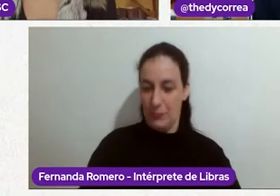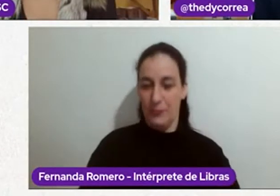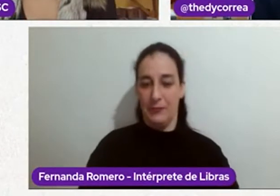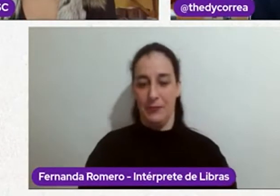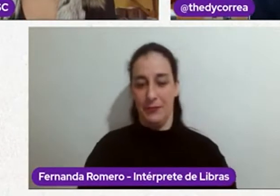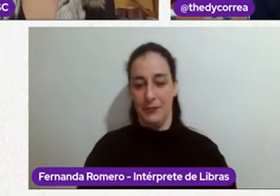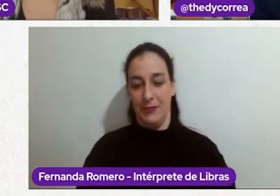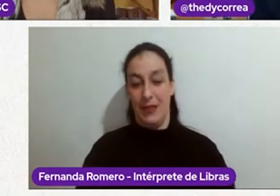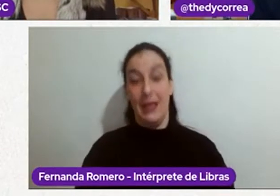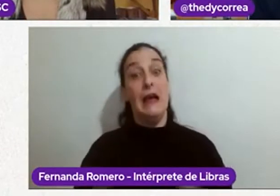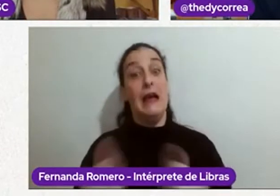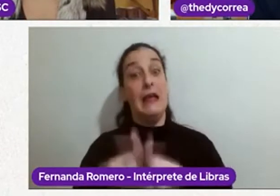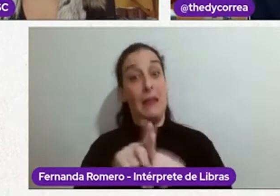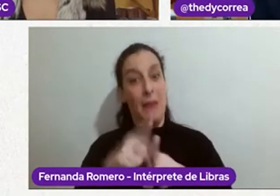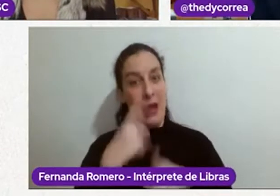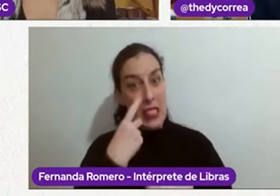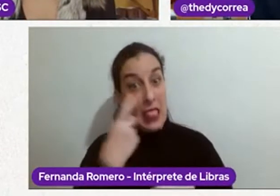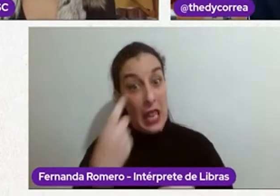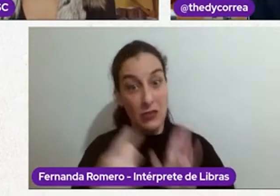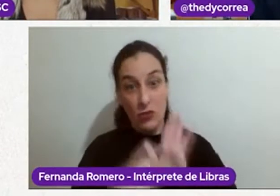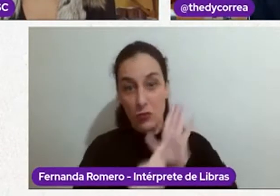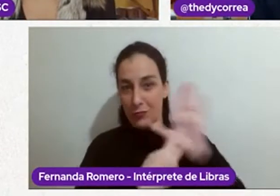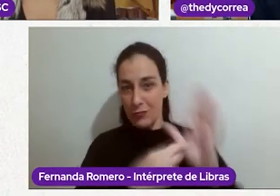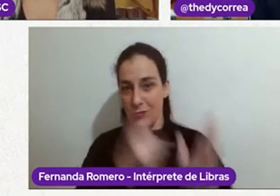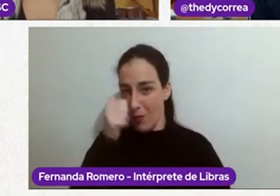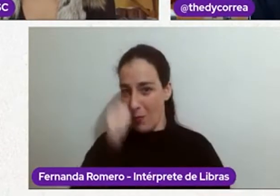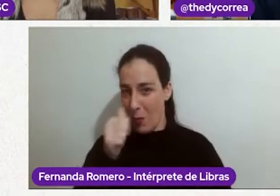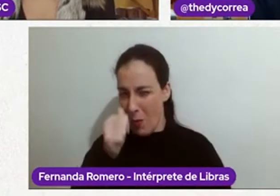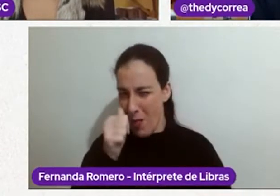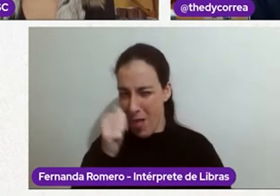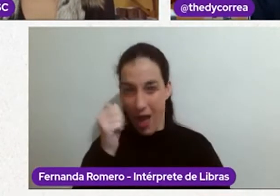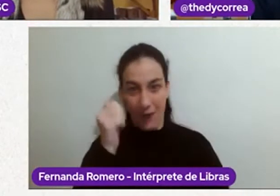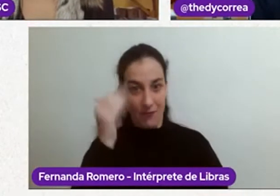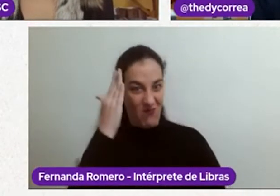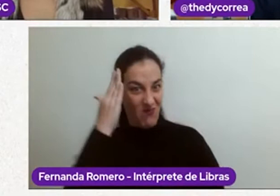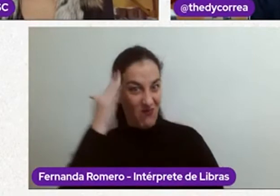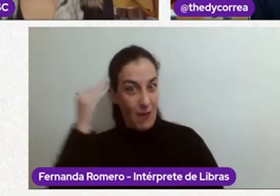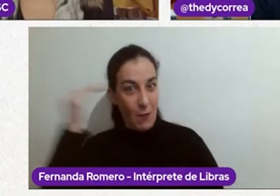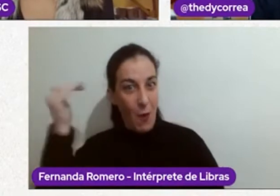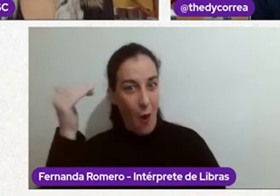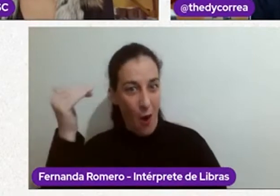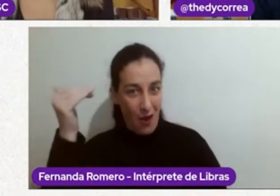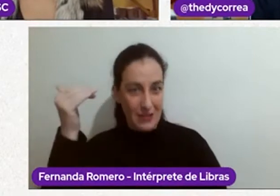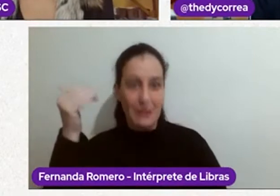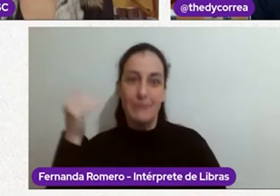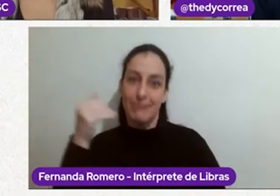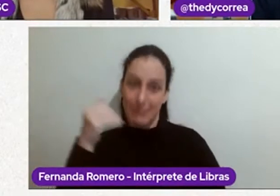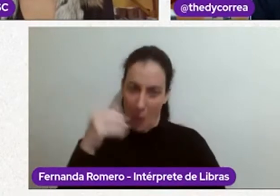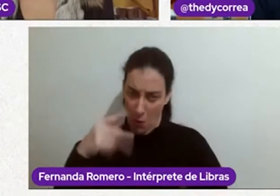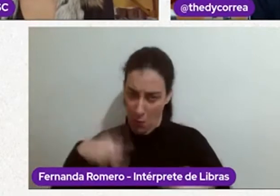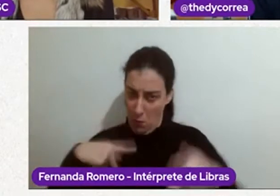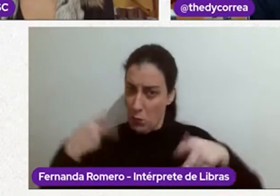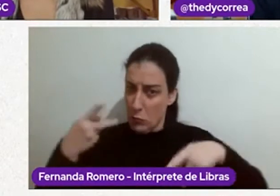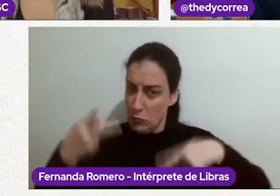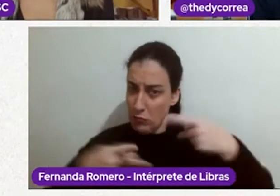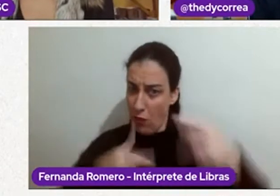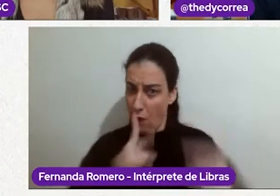E interessante trazer uma mulher polêmica, né, para se dizer o mínimo, uma personalidade forte, uma